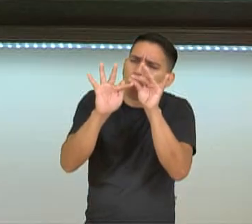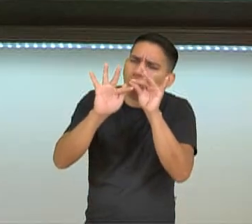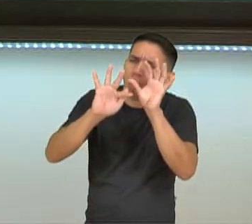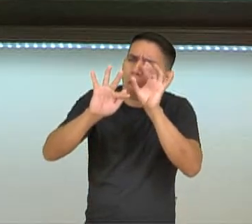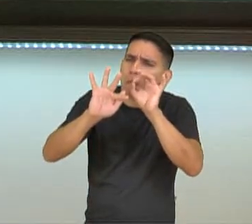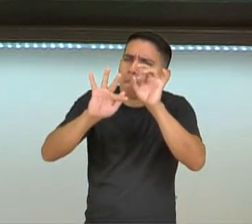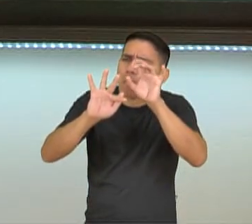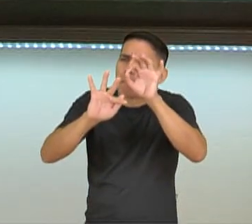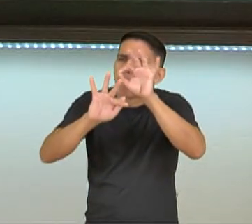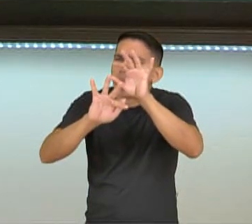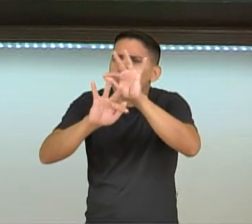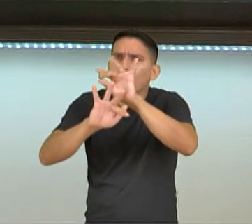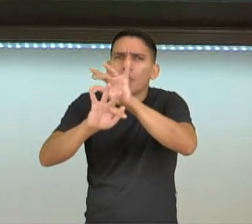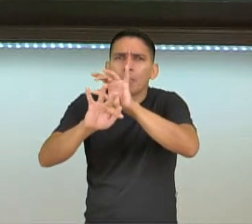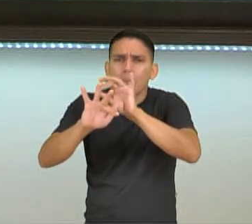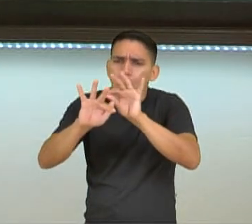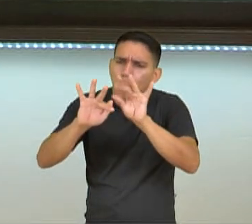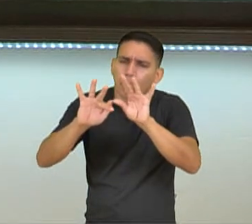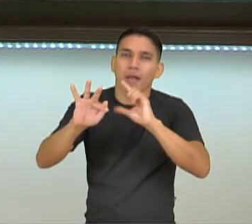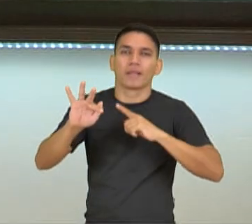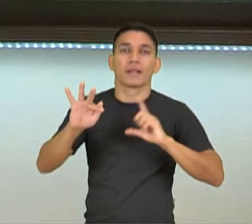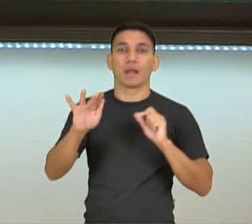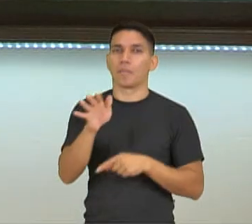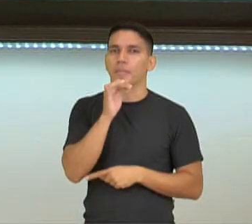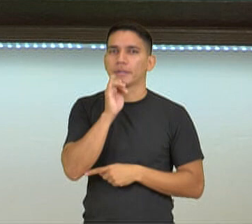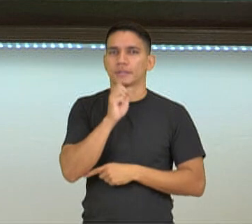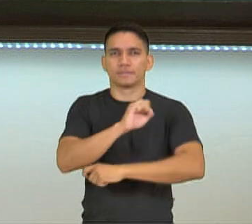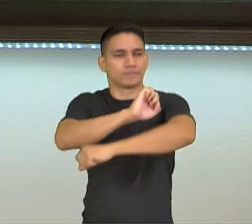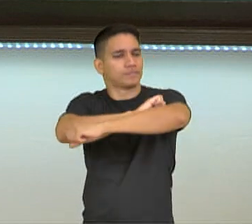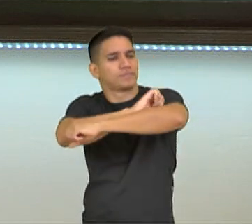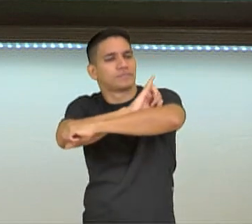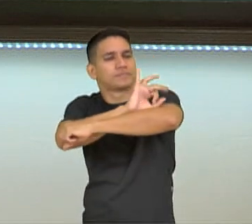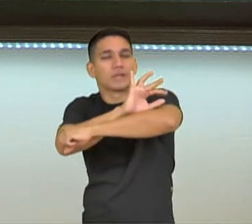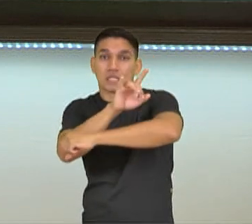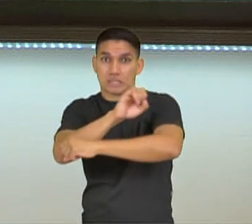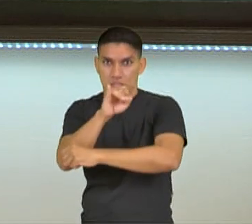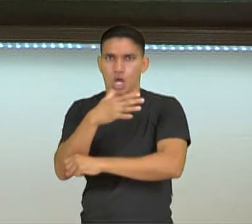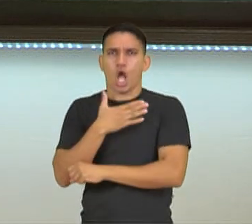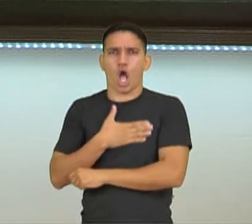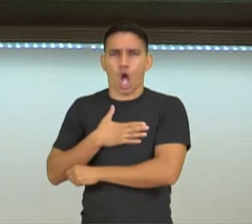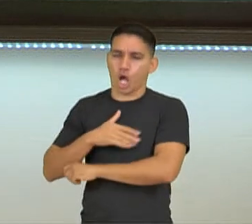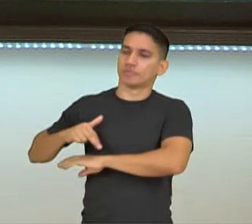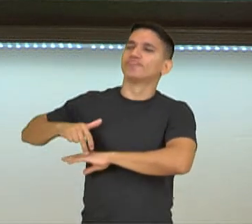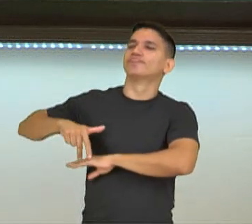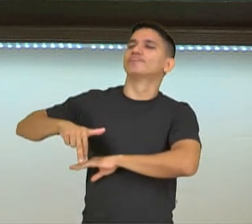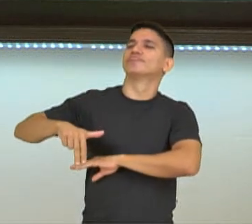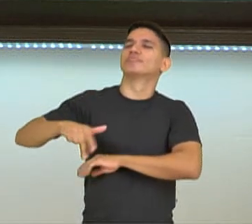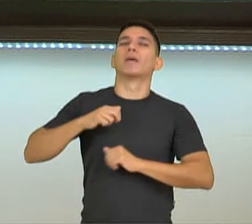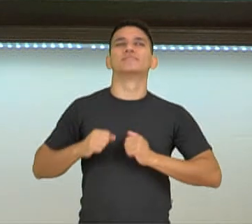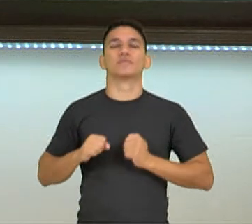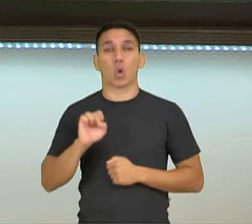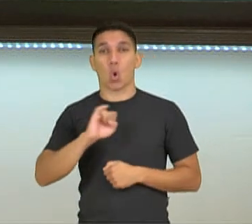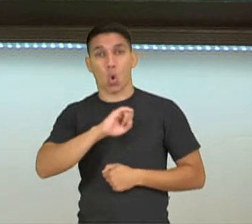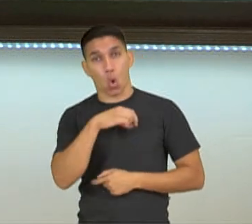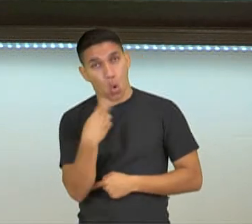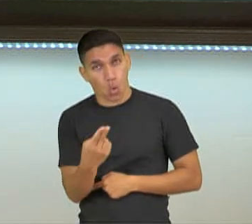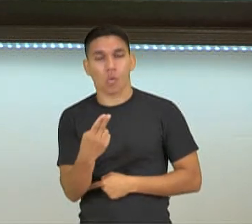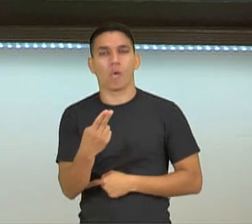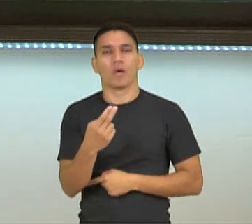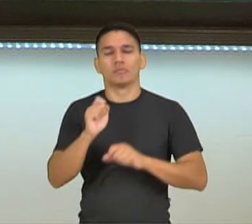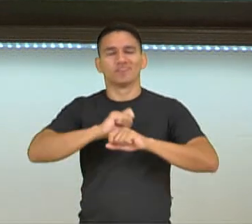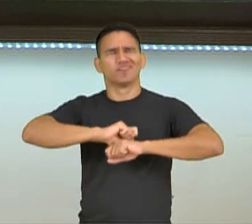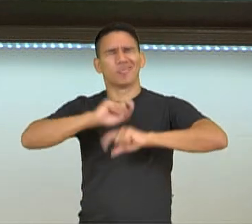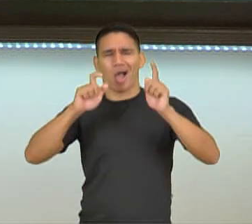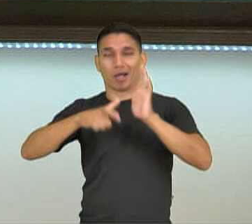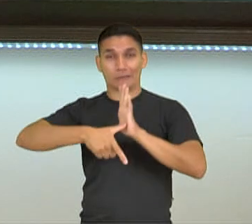plantas. Então vejam, pela manhã bem cedinho, quem gosta de sair para fazer caminhada ou quem acorda cedo, percebe